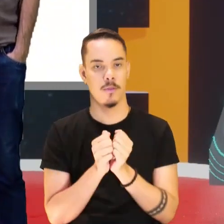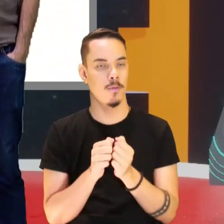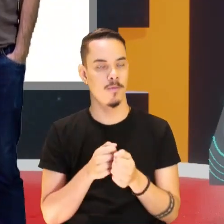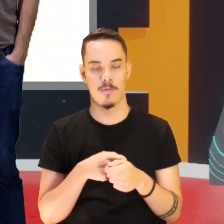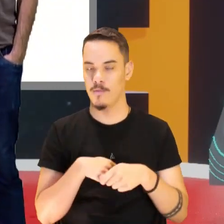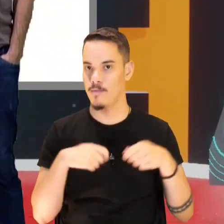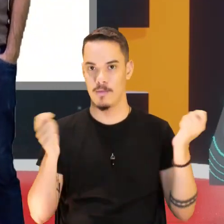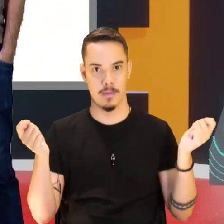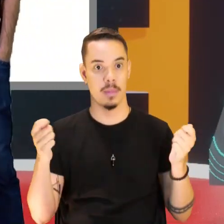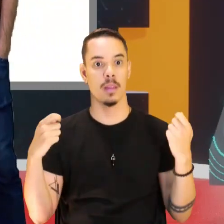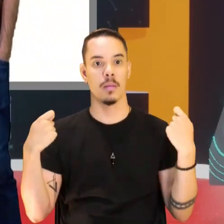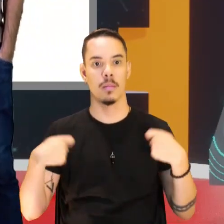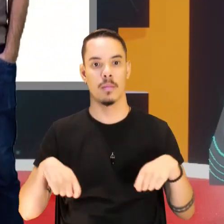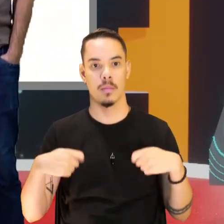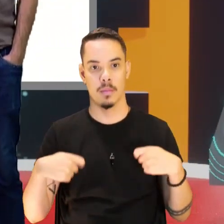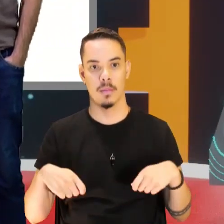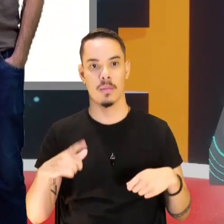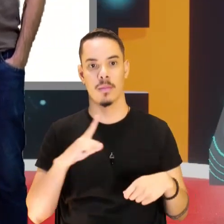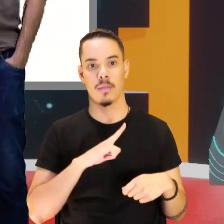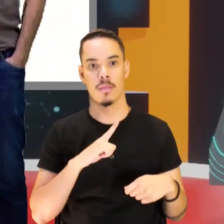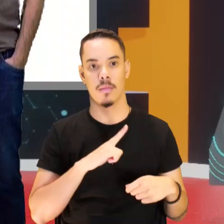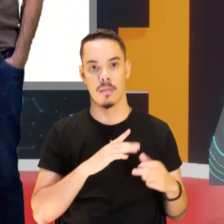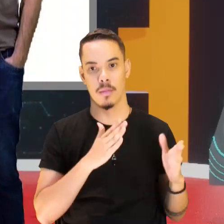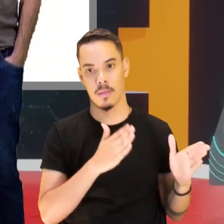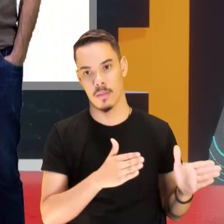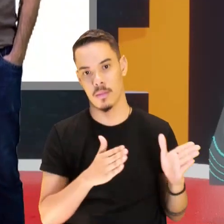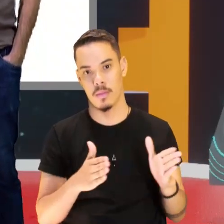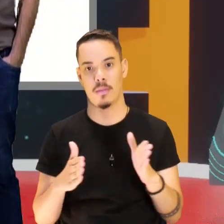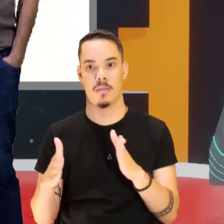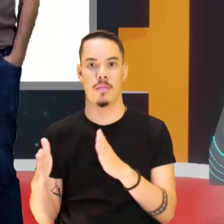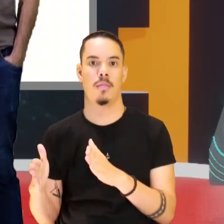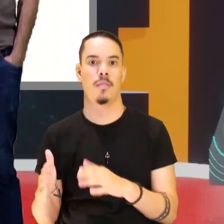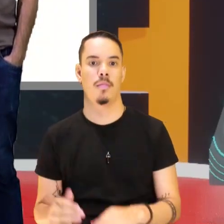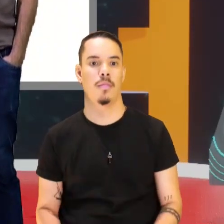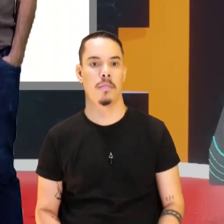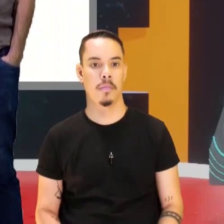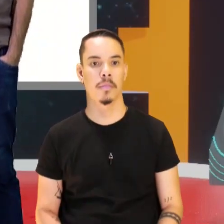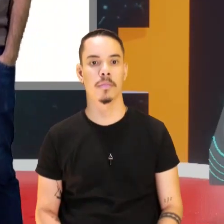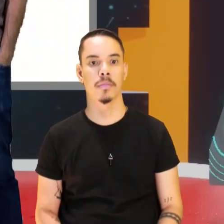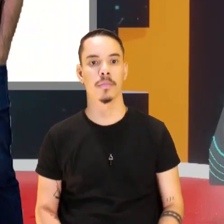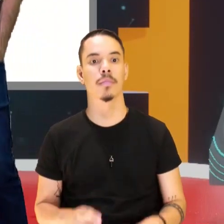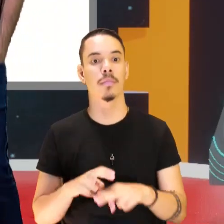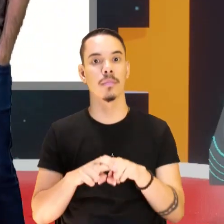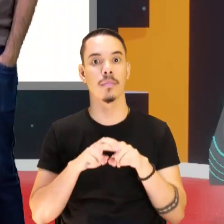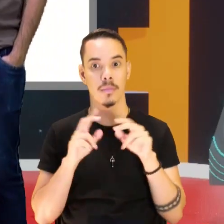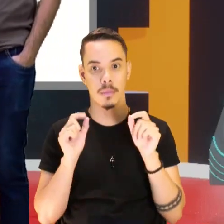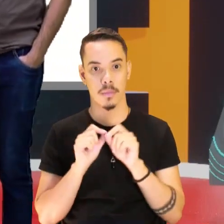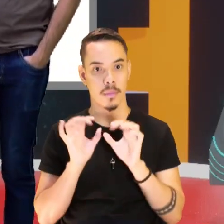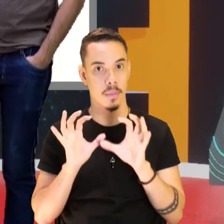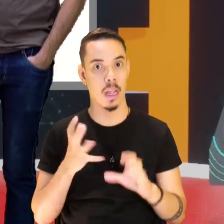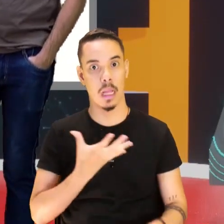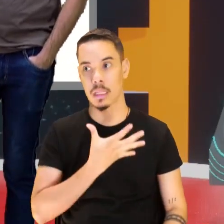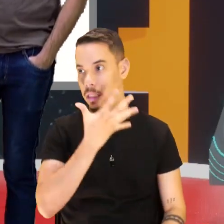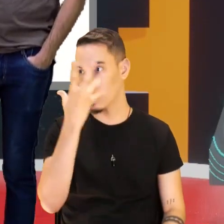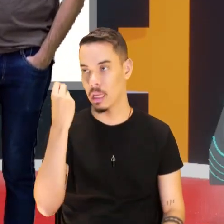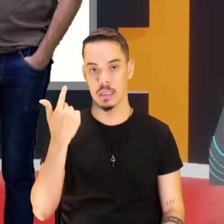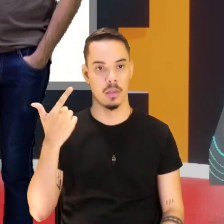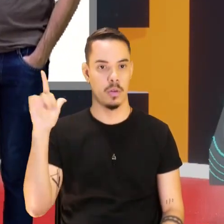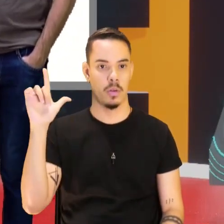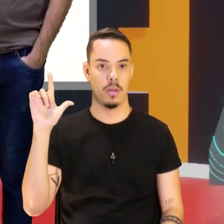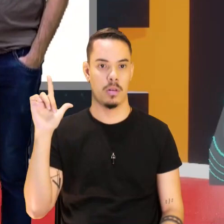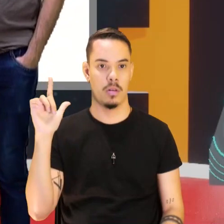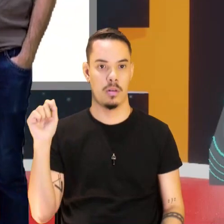ao mesmo tempo tá precisa ser gradativo assim de duas em duas E aí quando for fazer de duas esquece a outra né